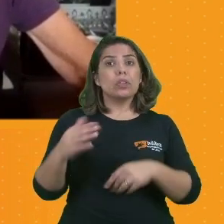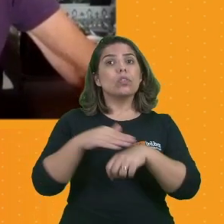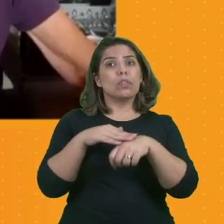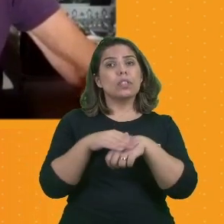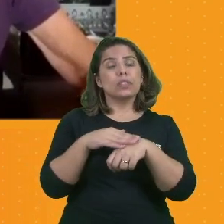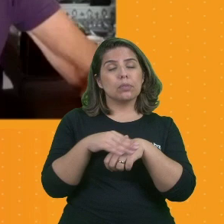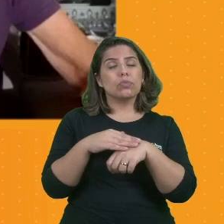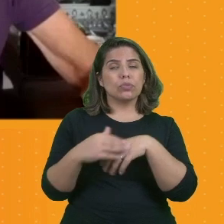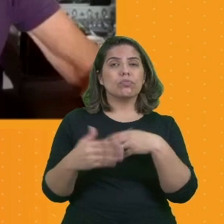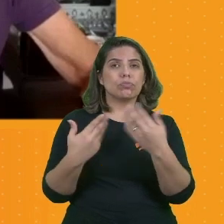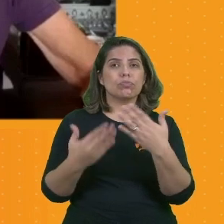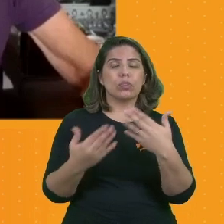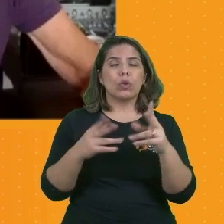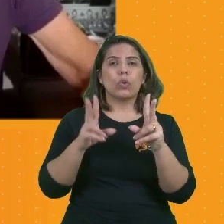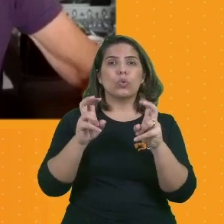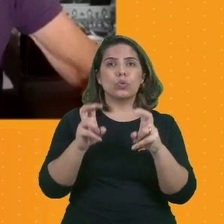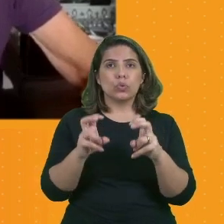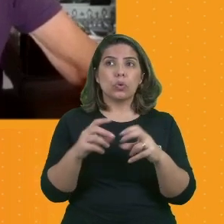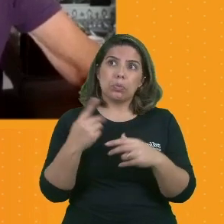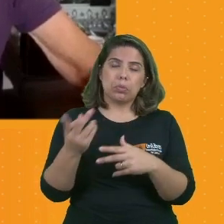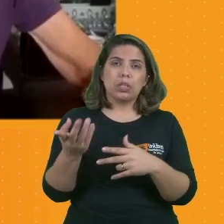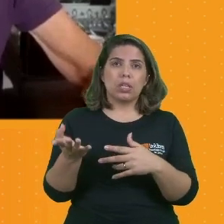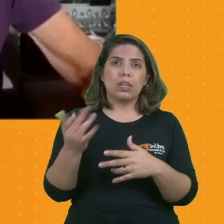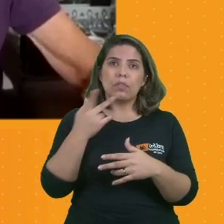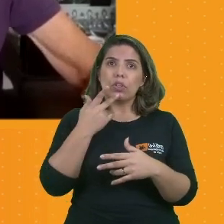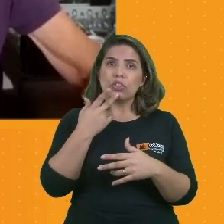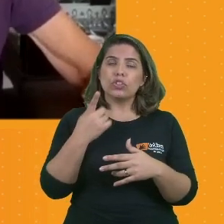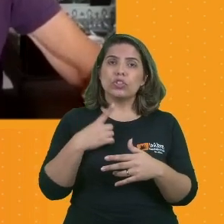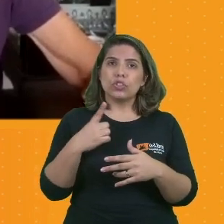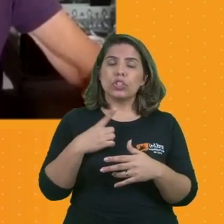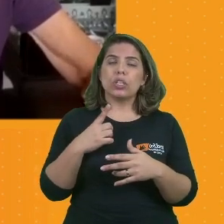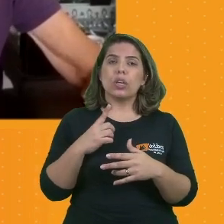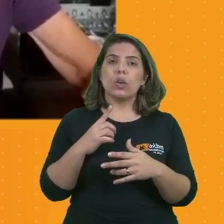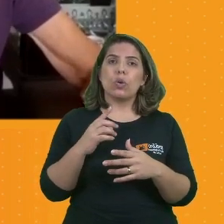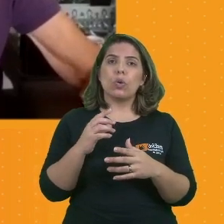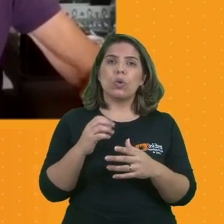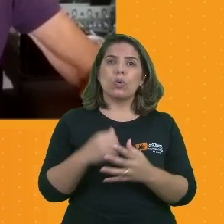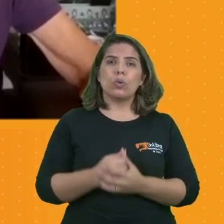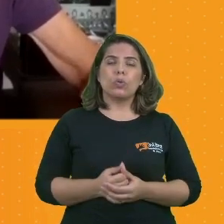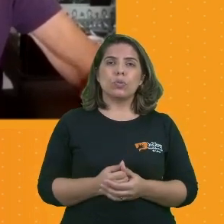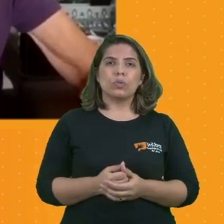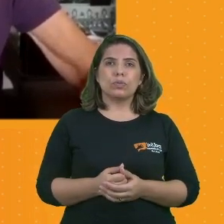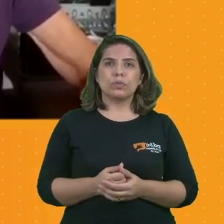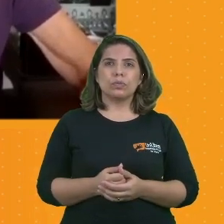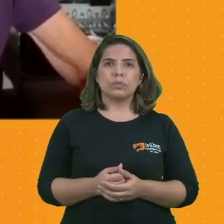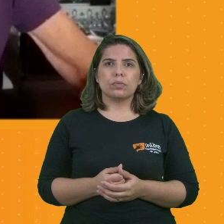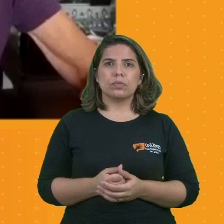conversamos sobre esse ele que tinha uma atenção né